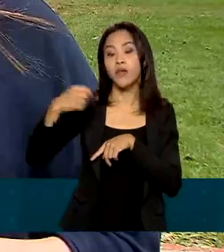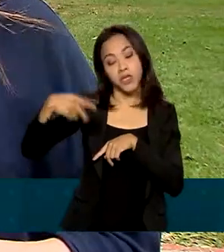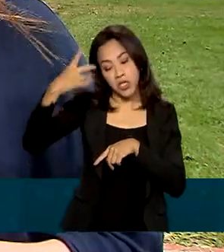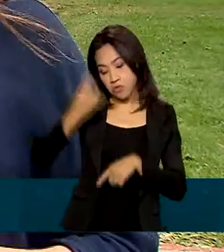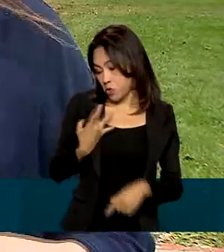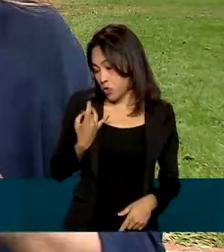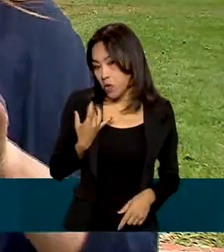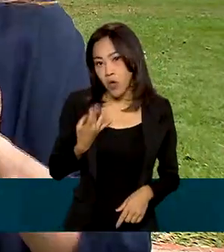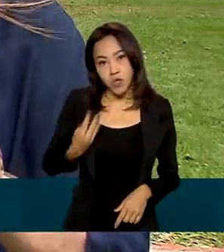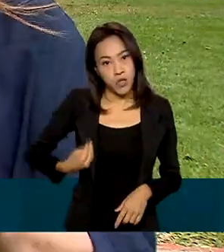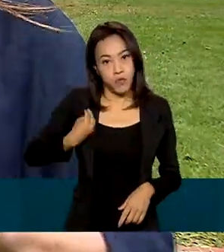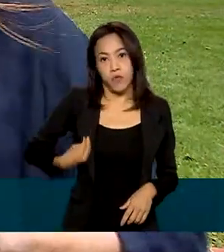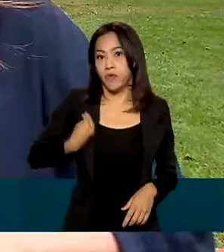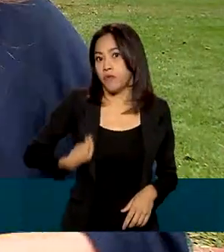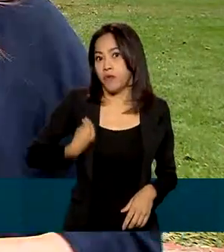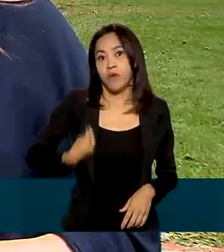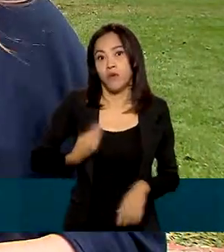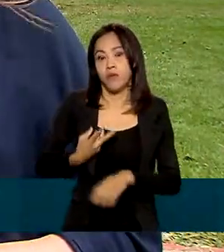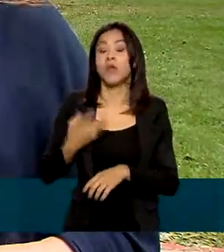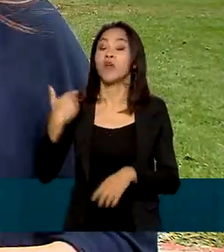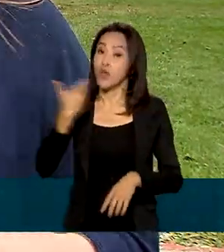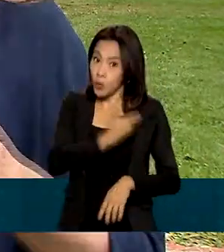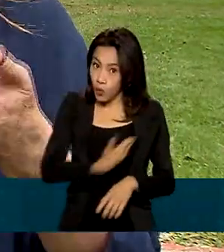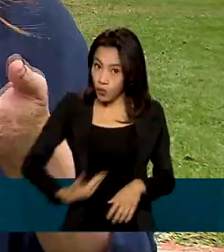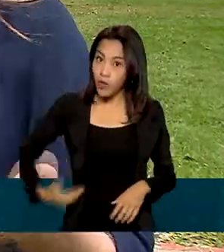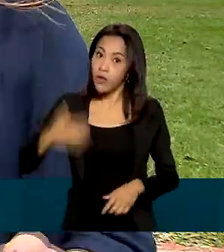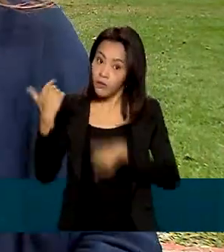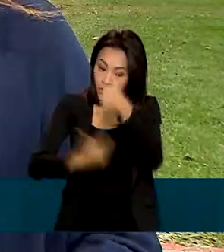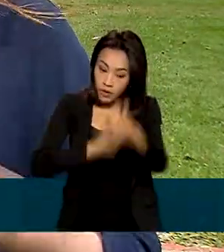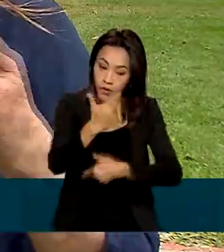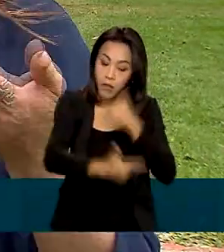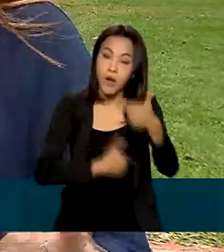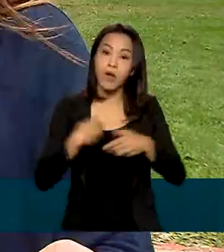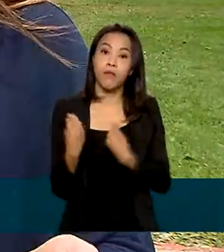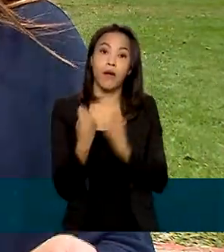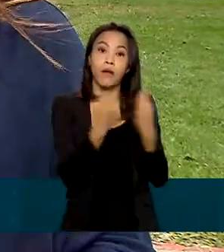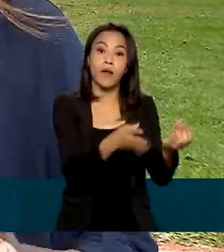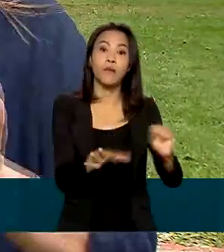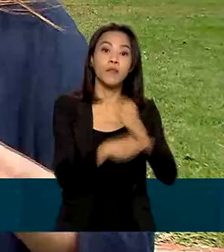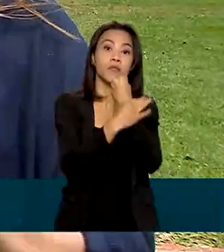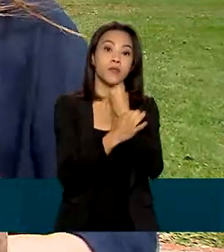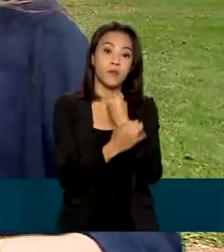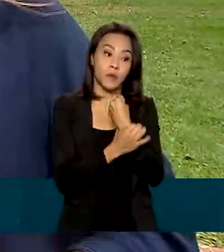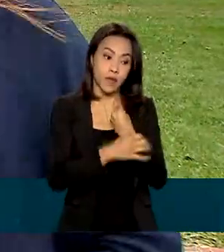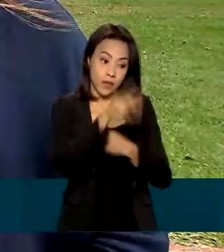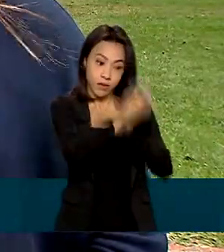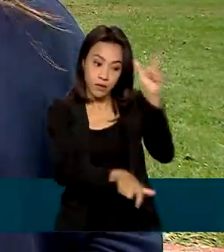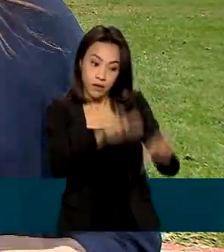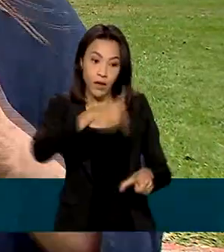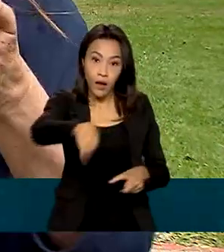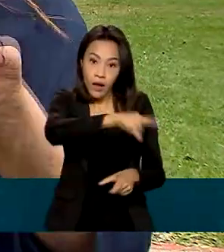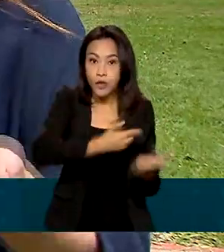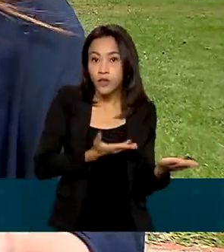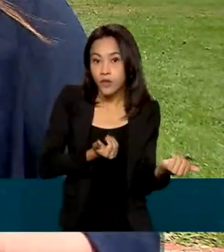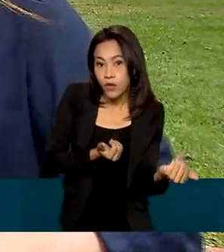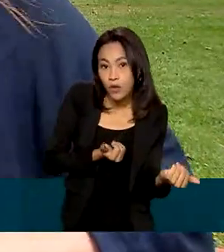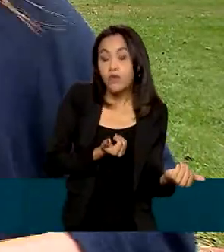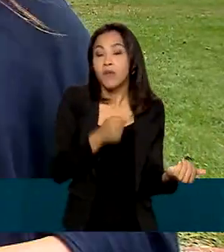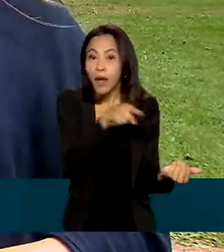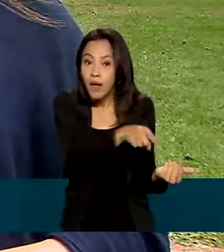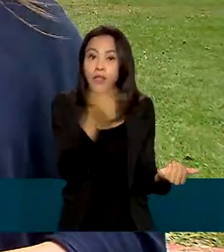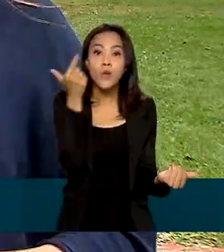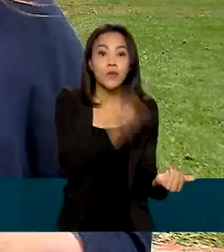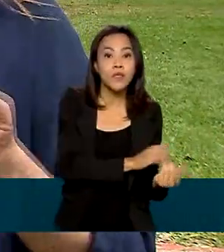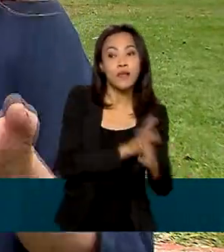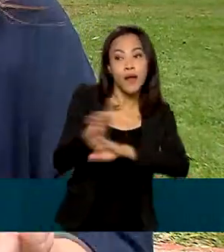conta própria. E o governo vem trabalhando para garantir maior amparo a esses meninos, facilitando o